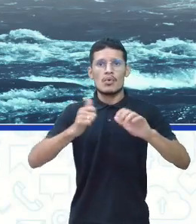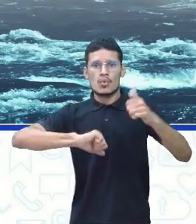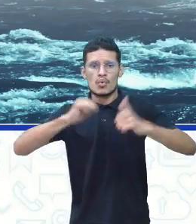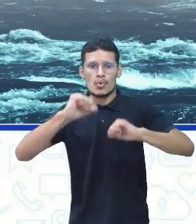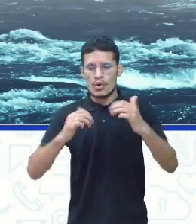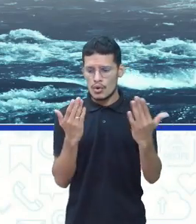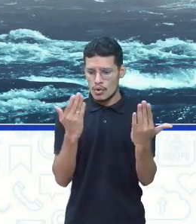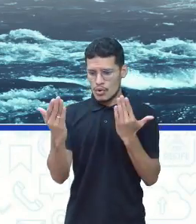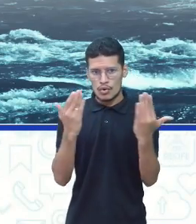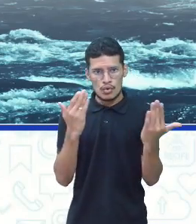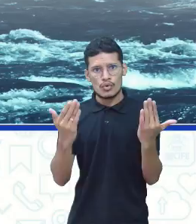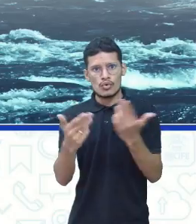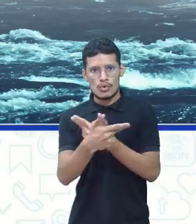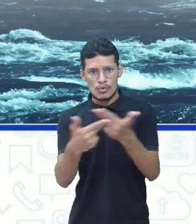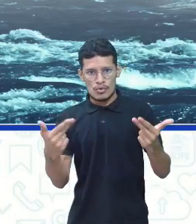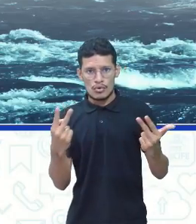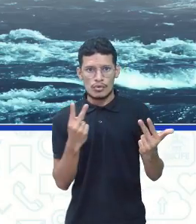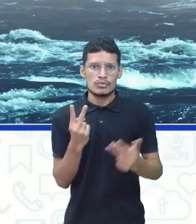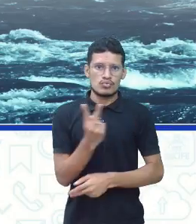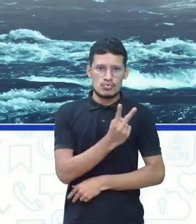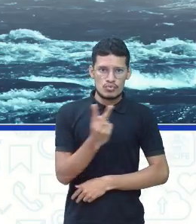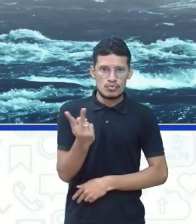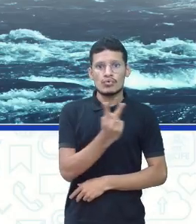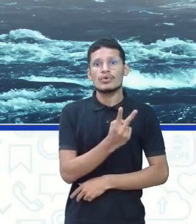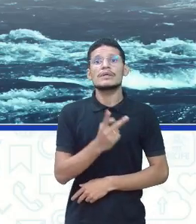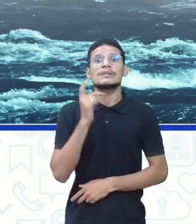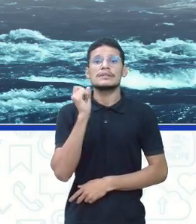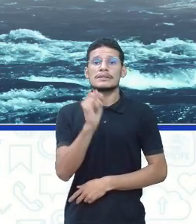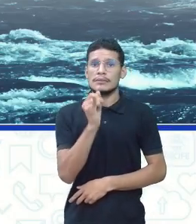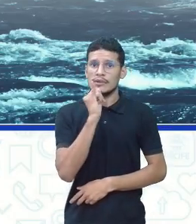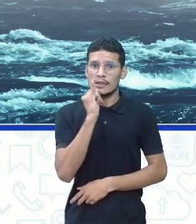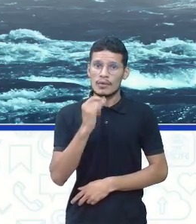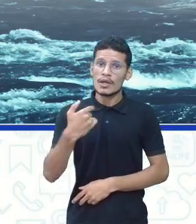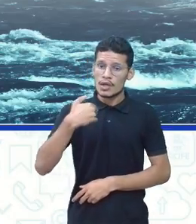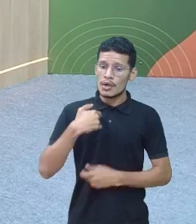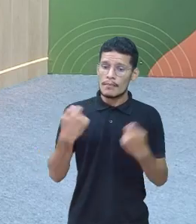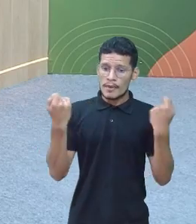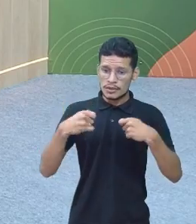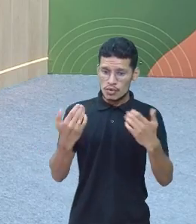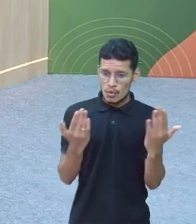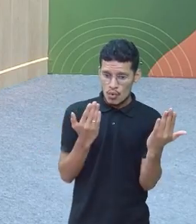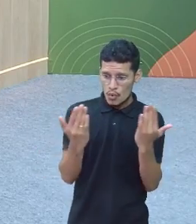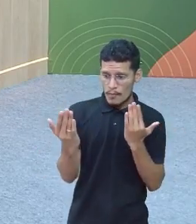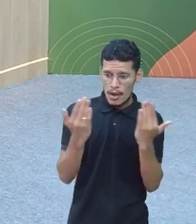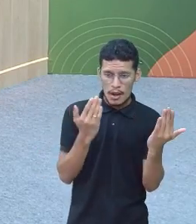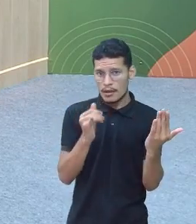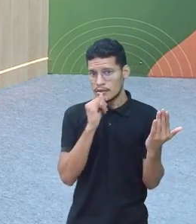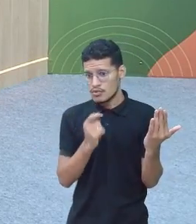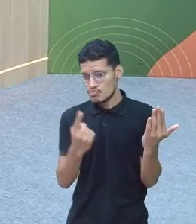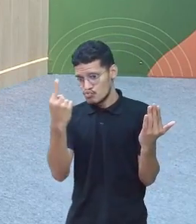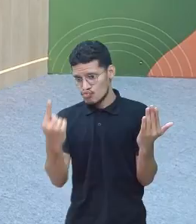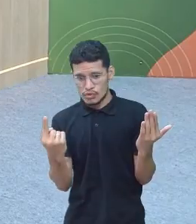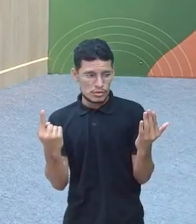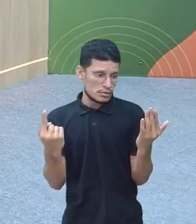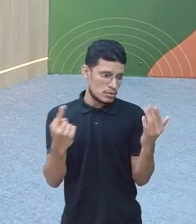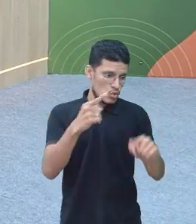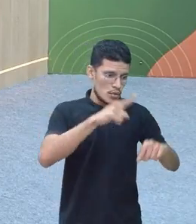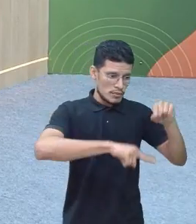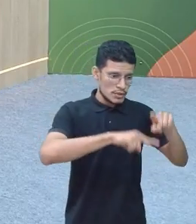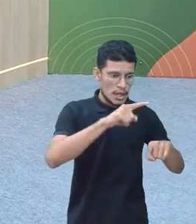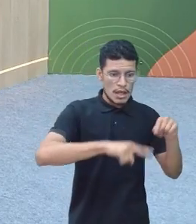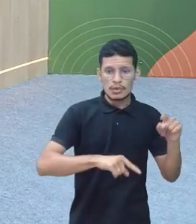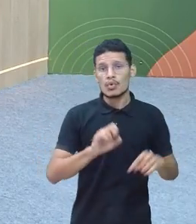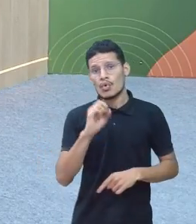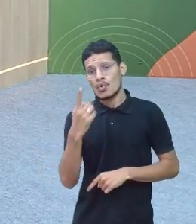entre dois objetos, né? Então, toda vez que eu precisar estabelecer uma comparação entre uma pessoa e um objeto, entre